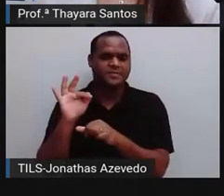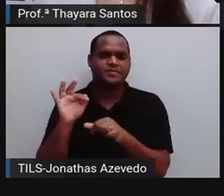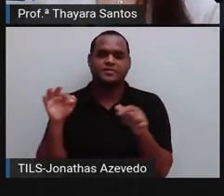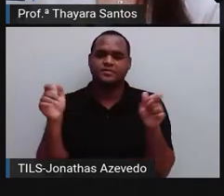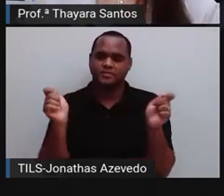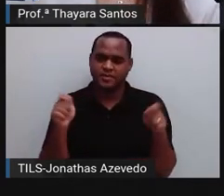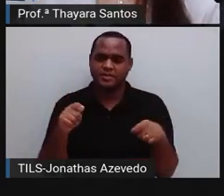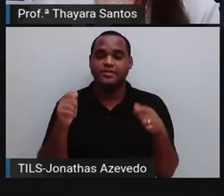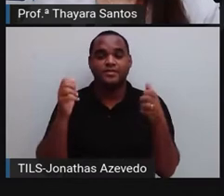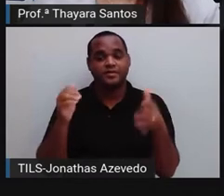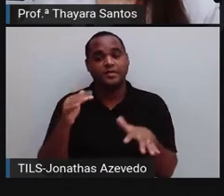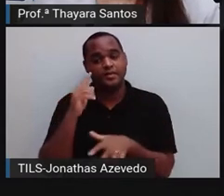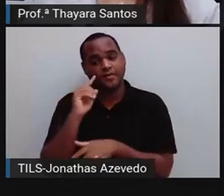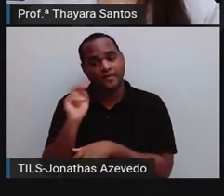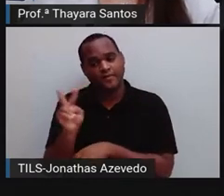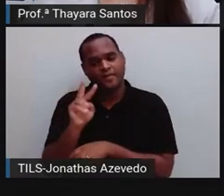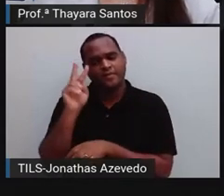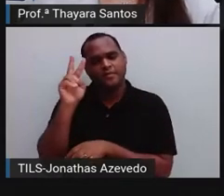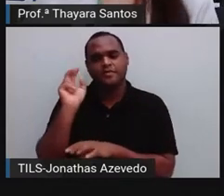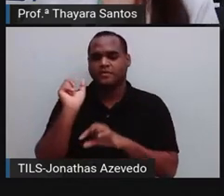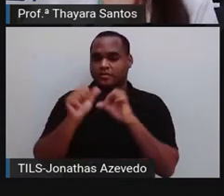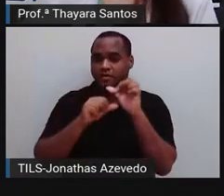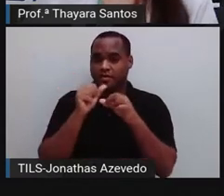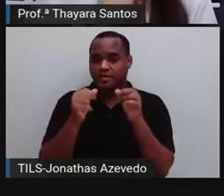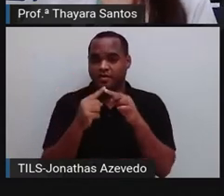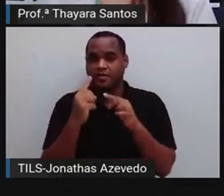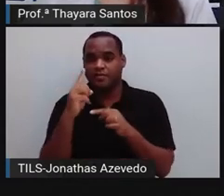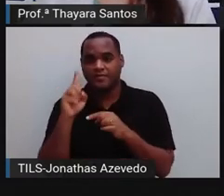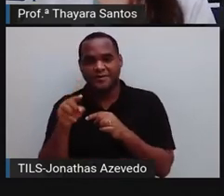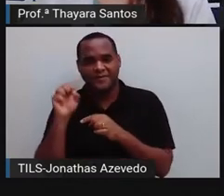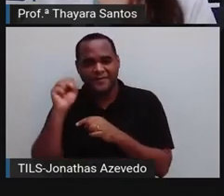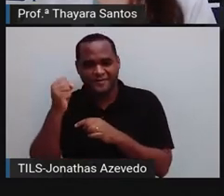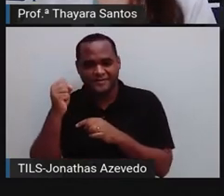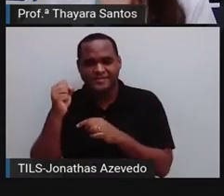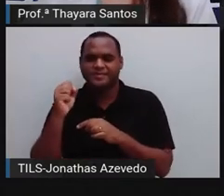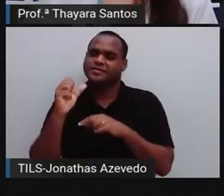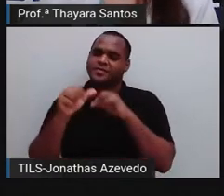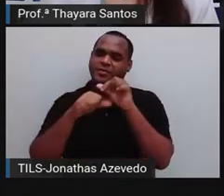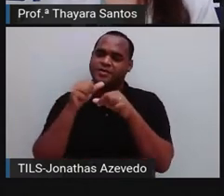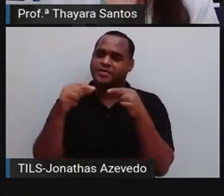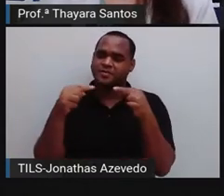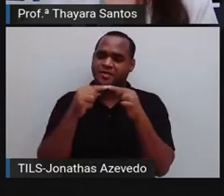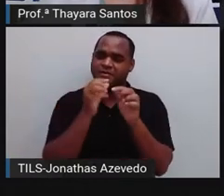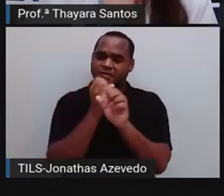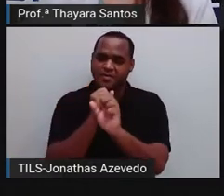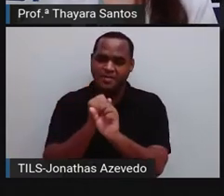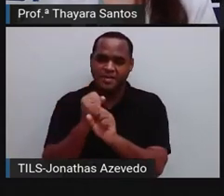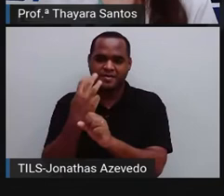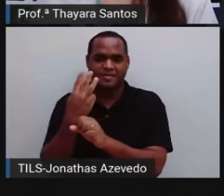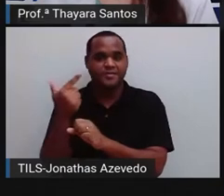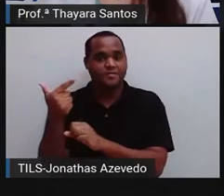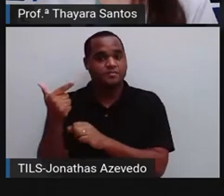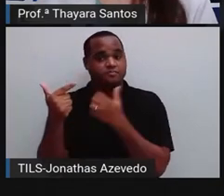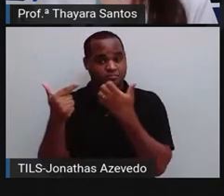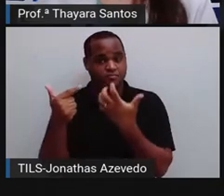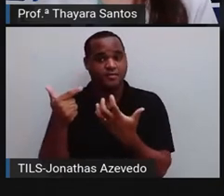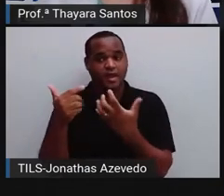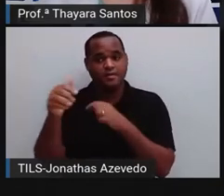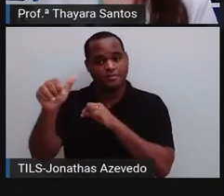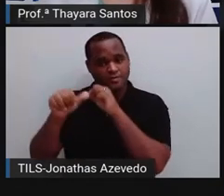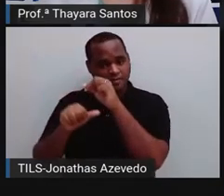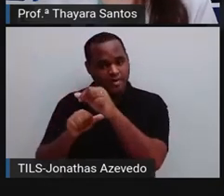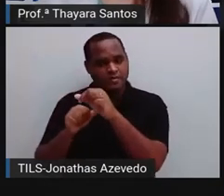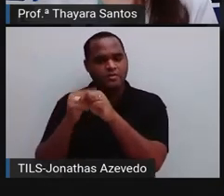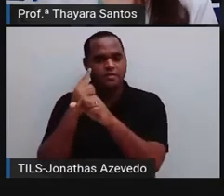eu tenho que pegar aquele valor, multiplicar por 1,8 e depois somar com 32. Se eu quiser fazer